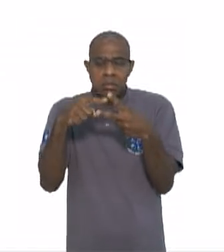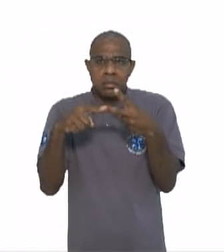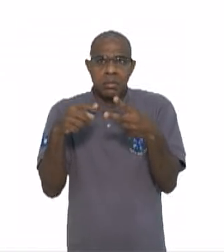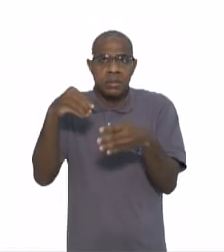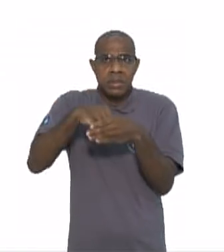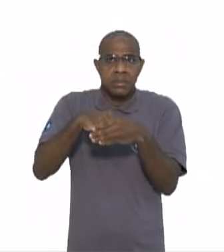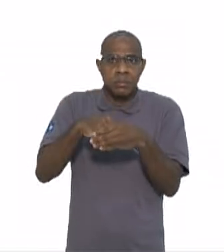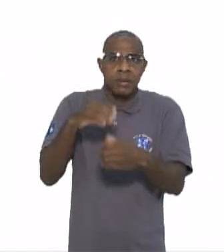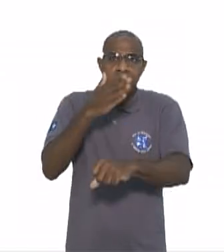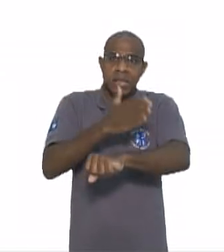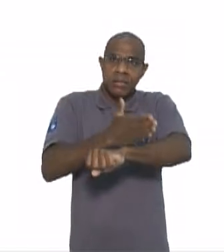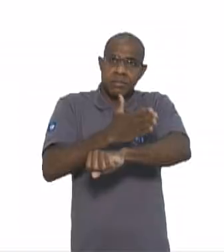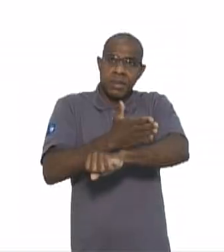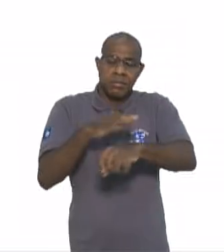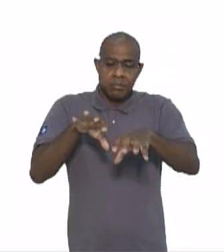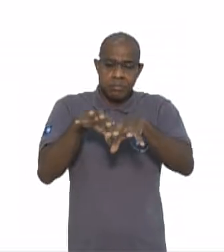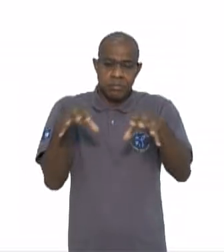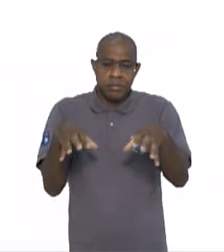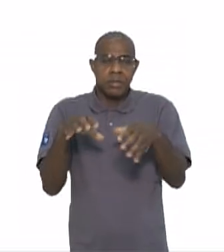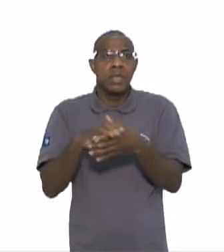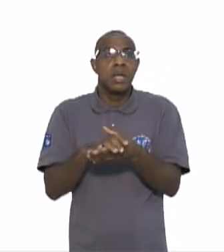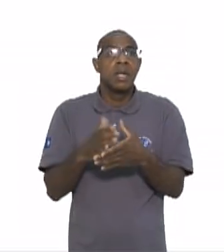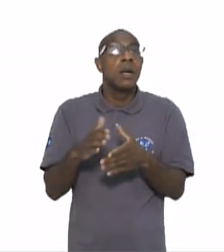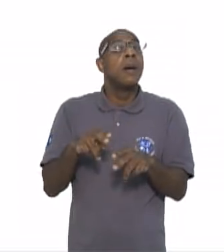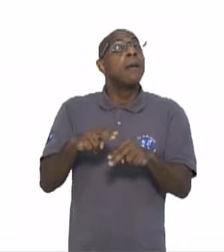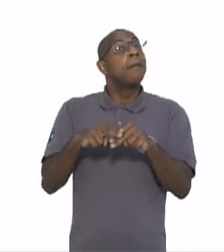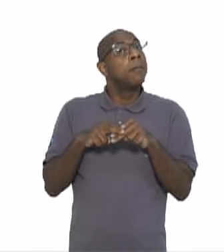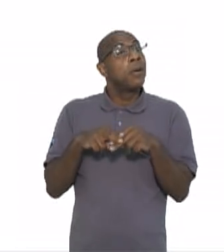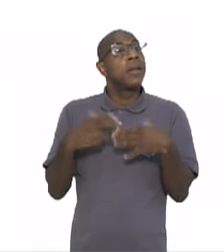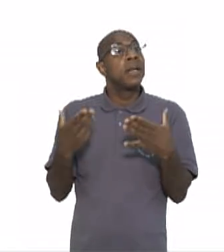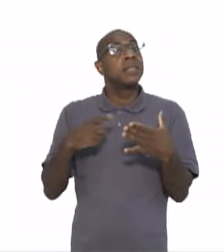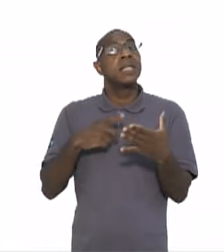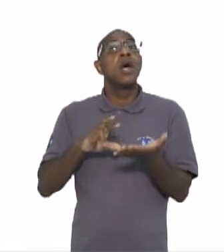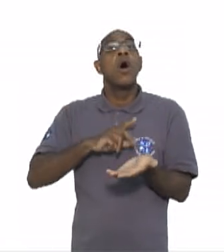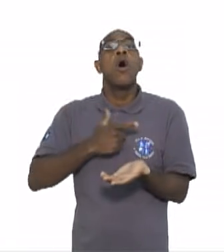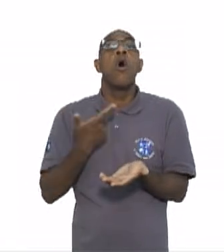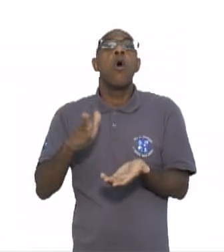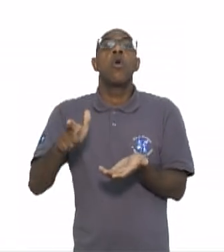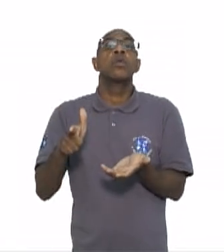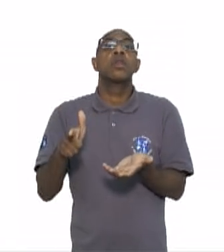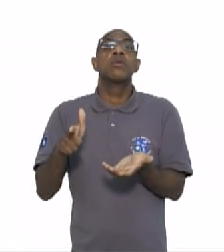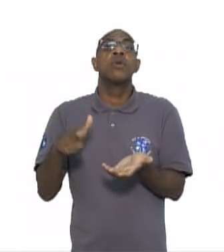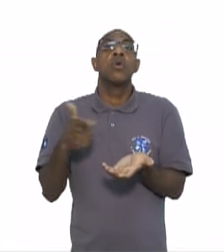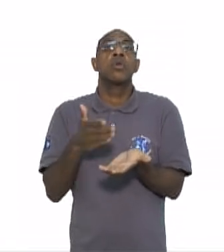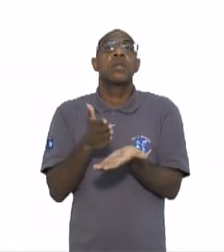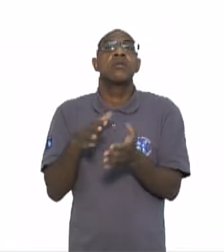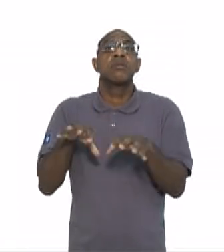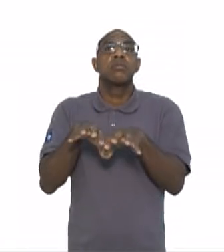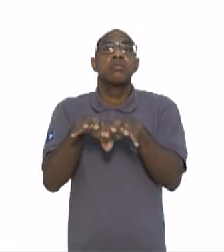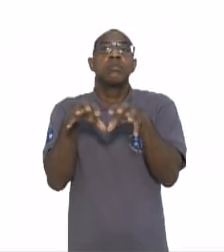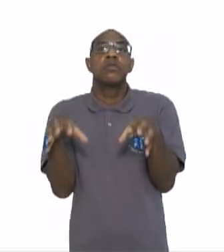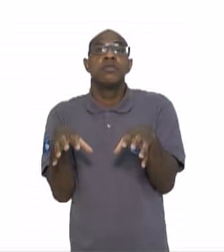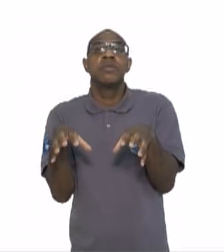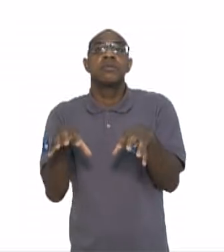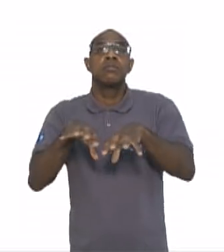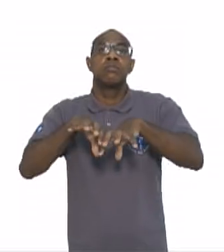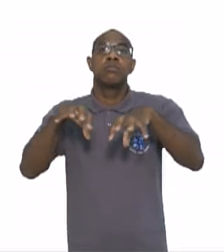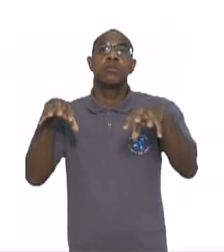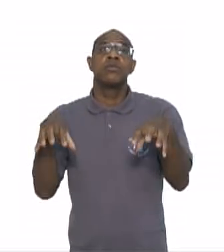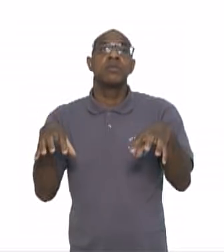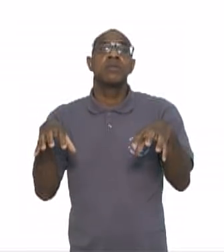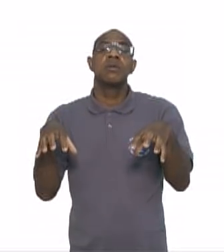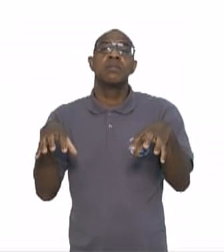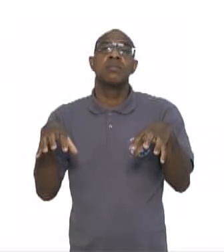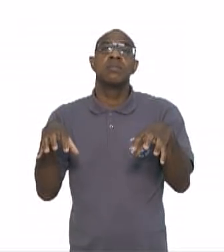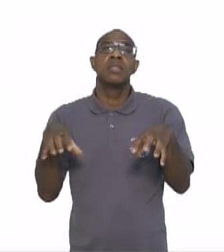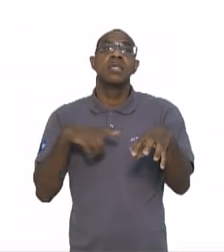Idade Média. Porém, existem outras divisões e até os dias atuais não há uma unanimidade sobre